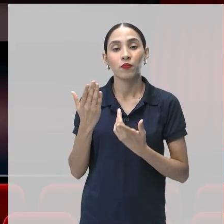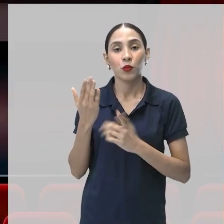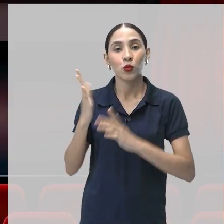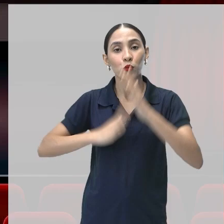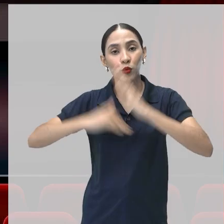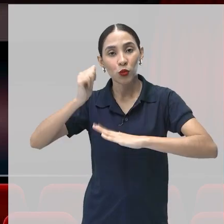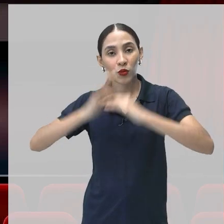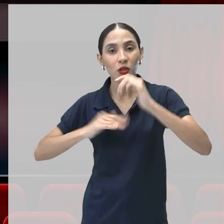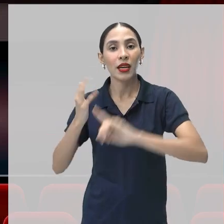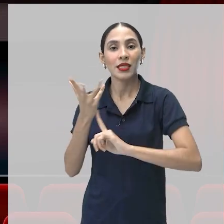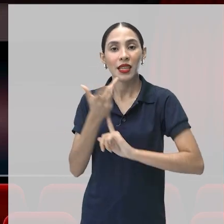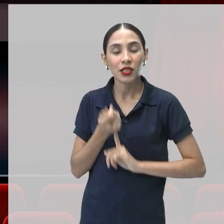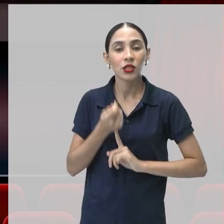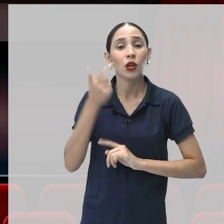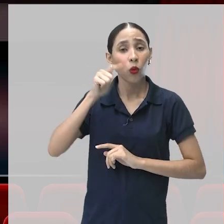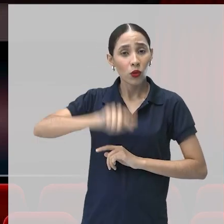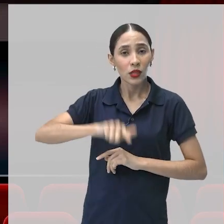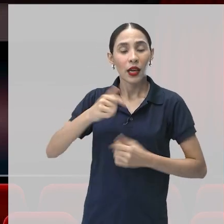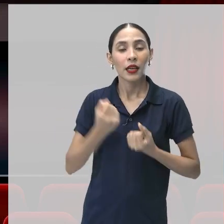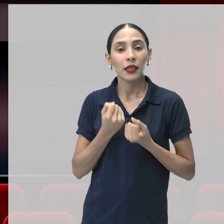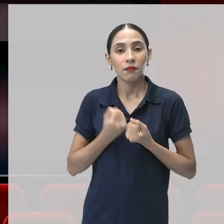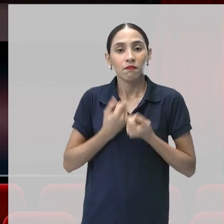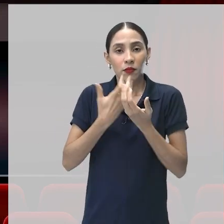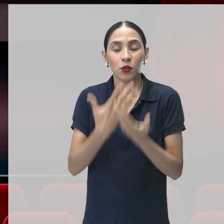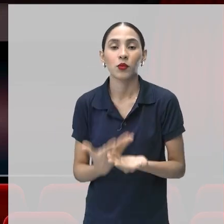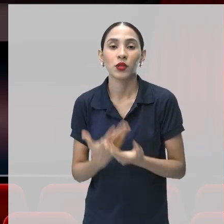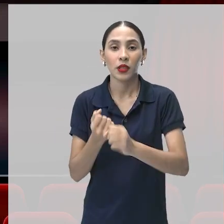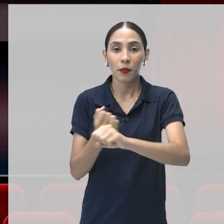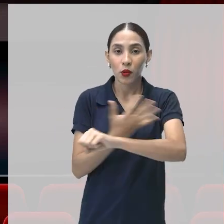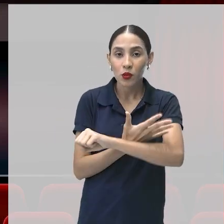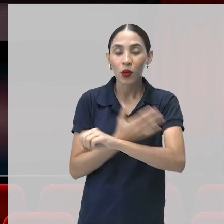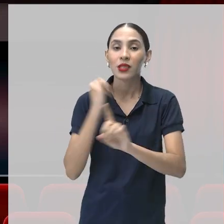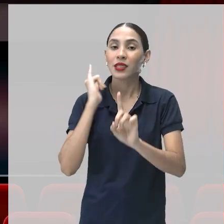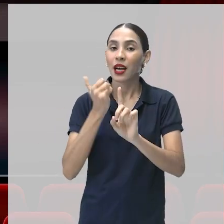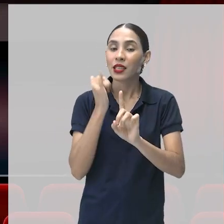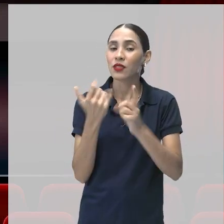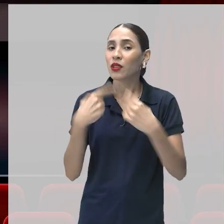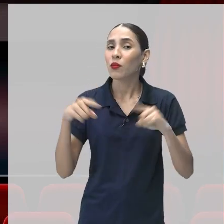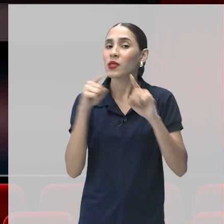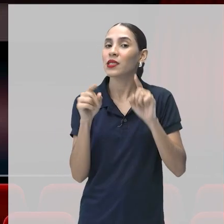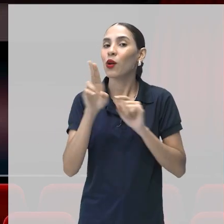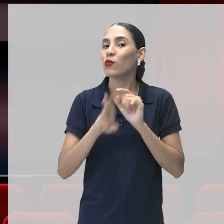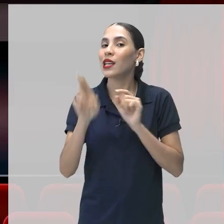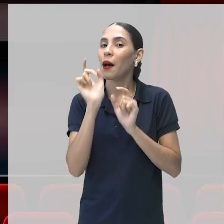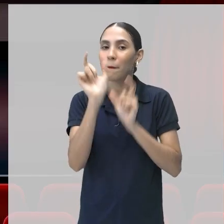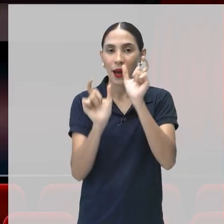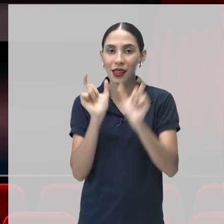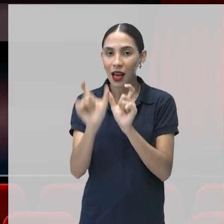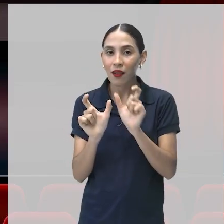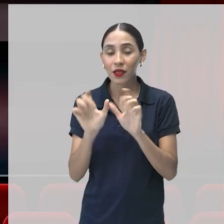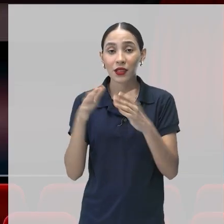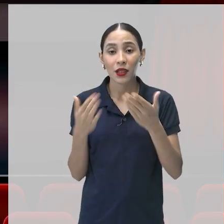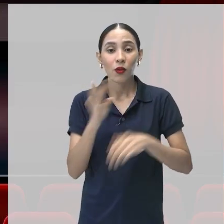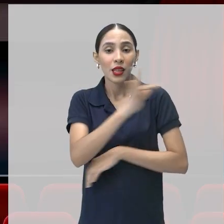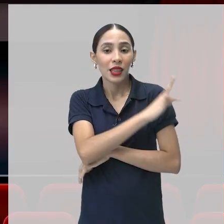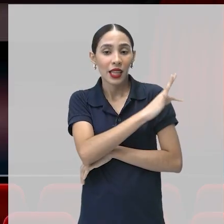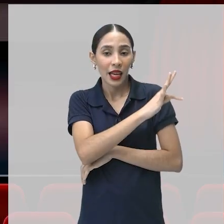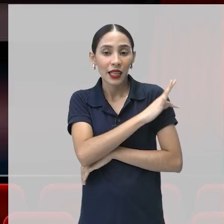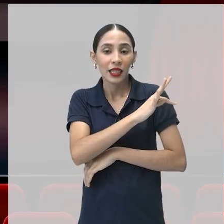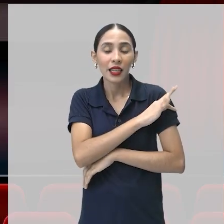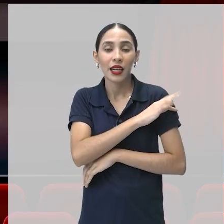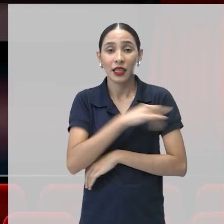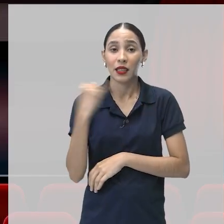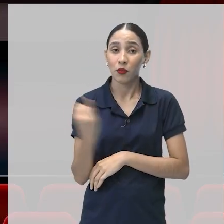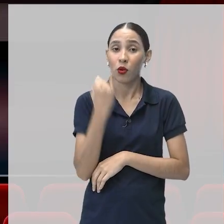conseguem transmitir emoções e narrativas sem a necessidade de palavras. Essa técnica destaca